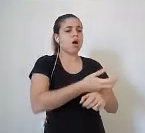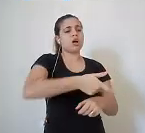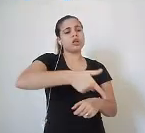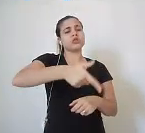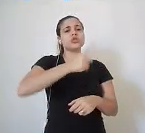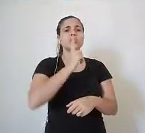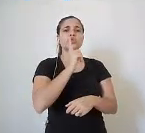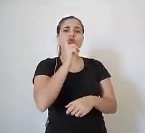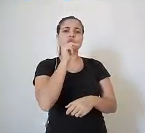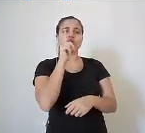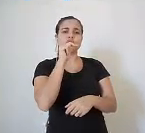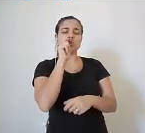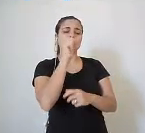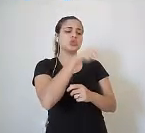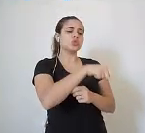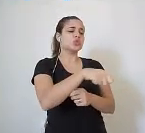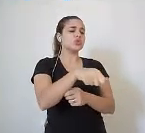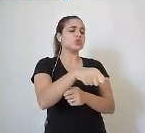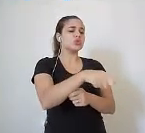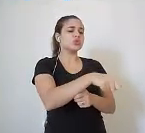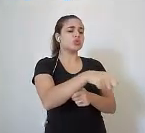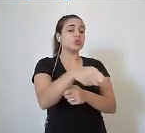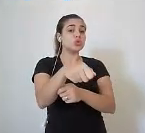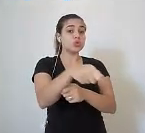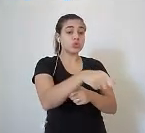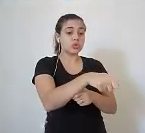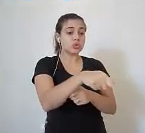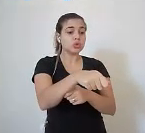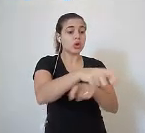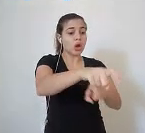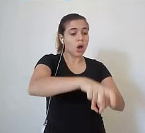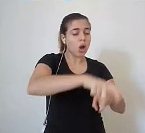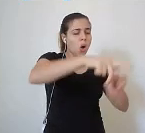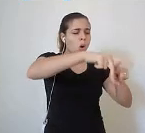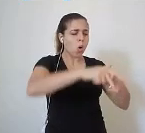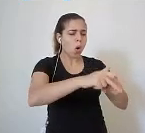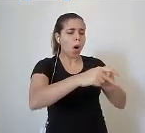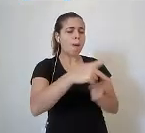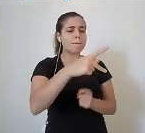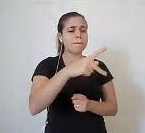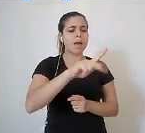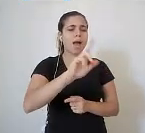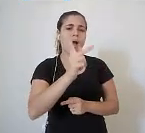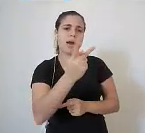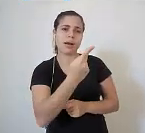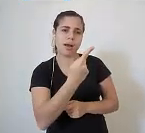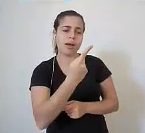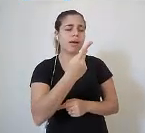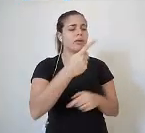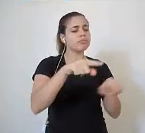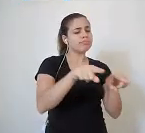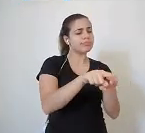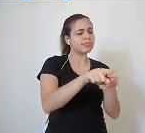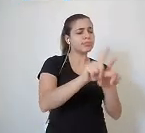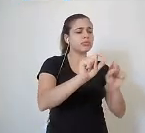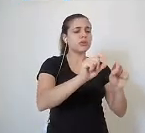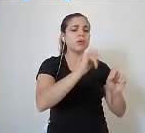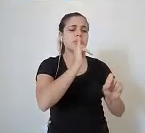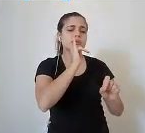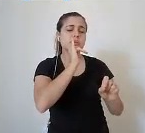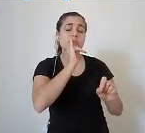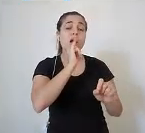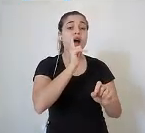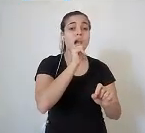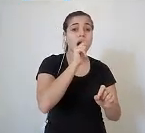irrigação, né, de aporte de água numa plantação, aumentando a taxa nutricional do solo, fazendo